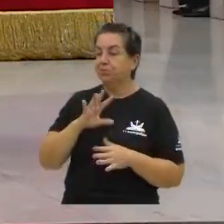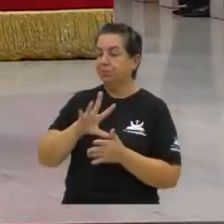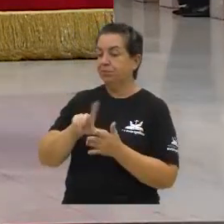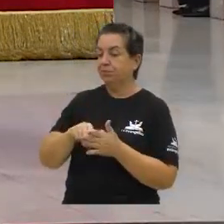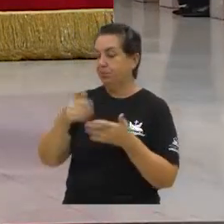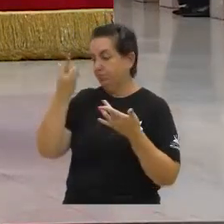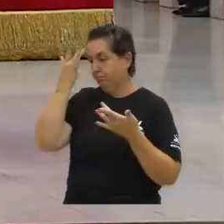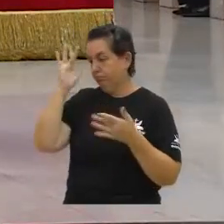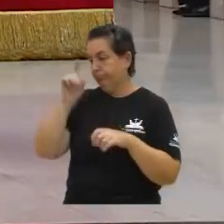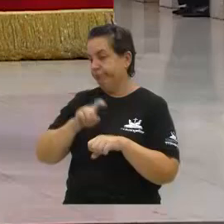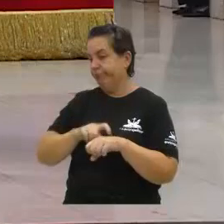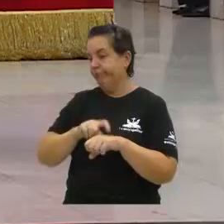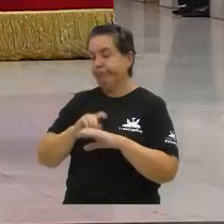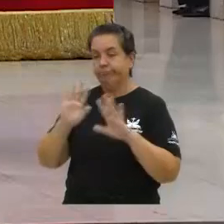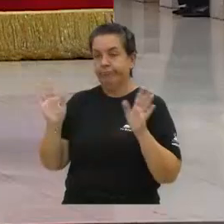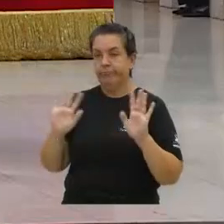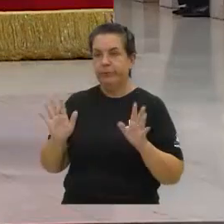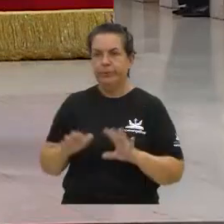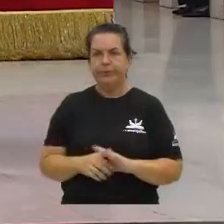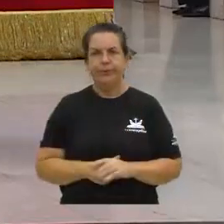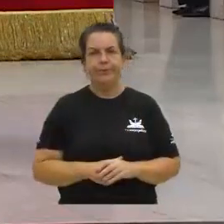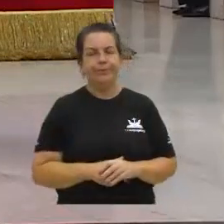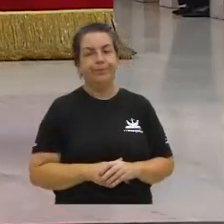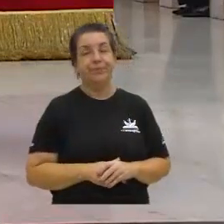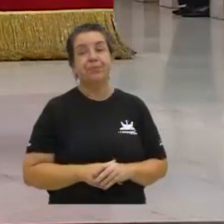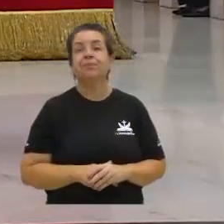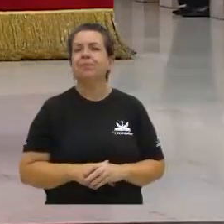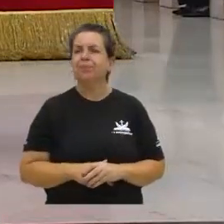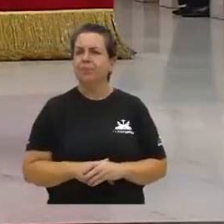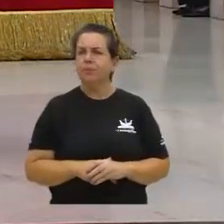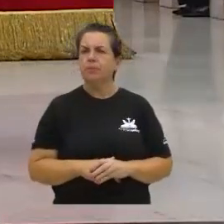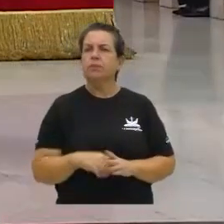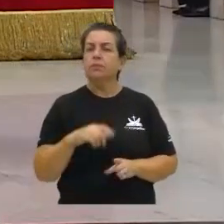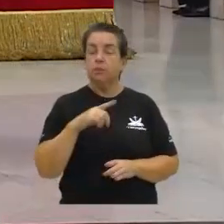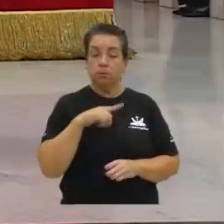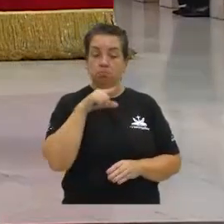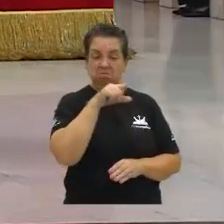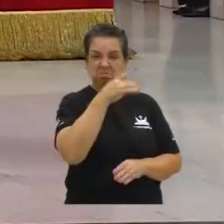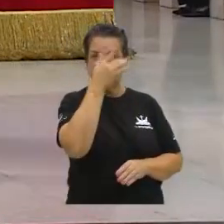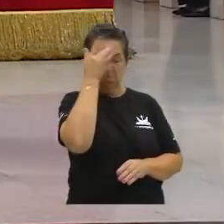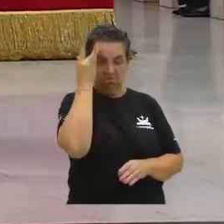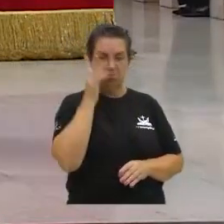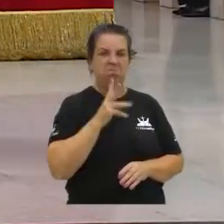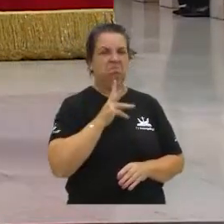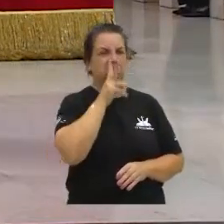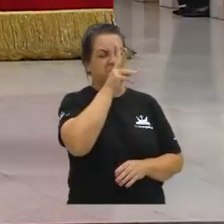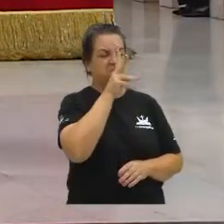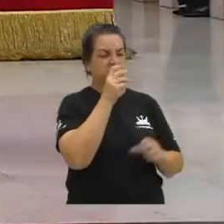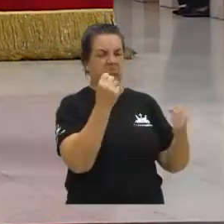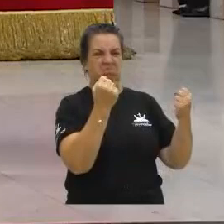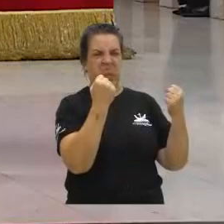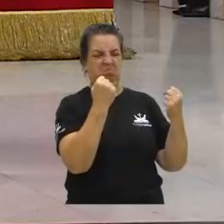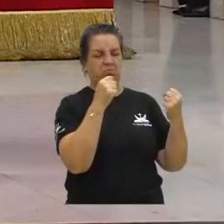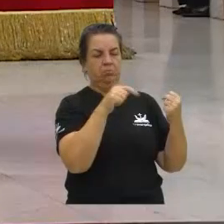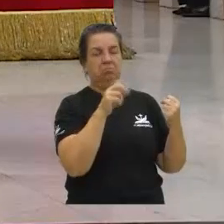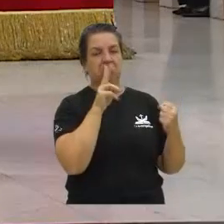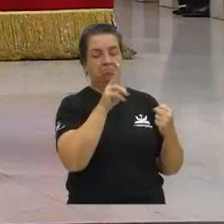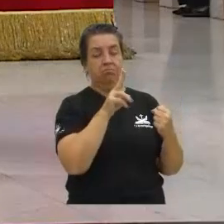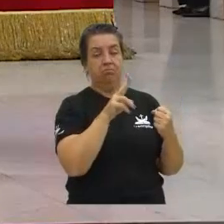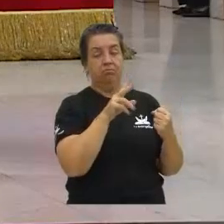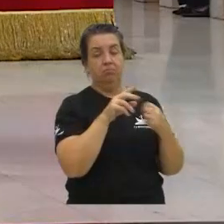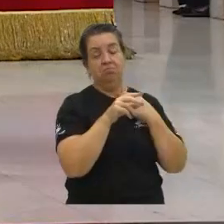sabe que horas. Mas se tem uma pessoa lá dentro bem forte,